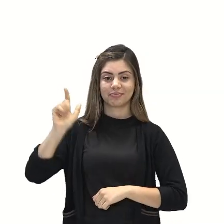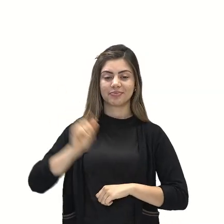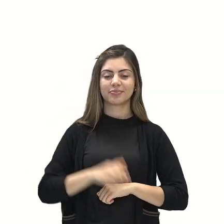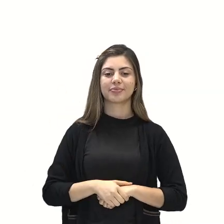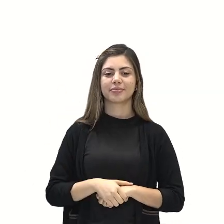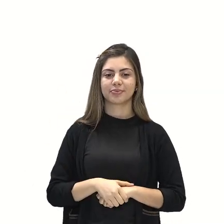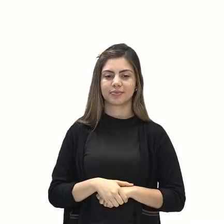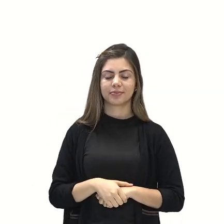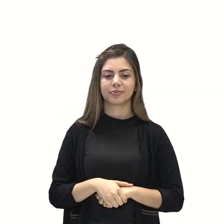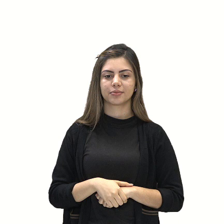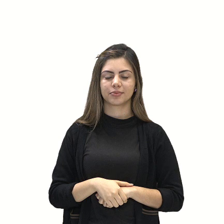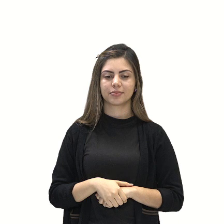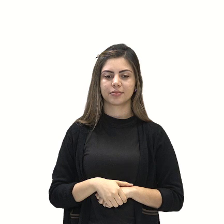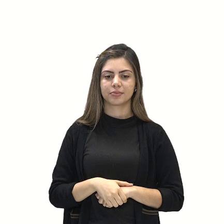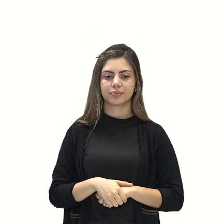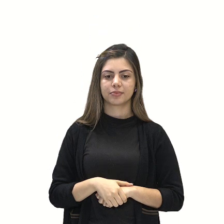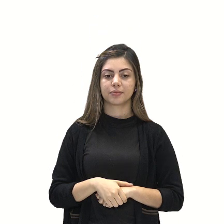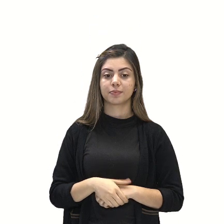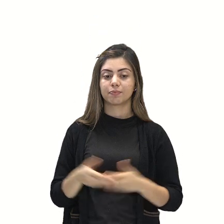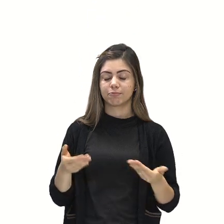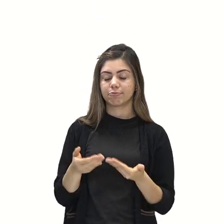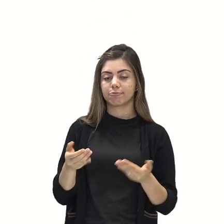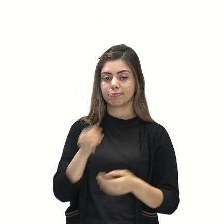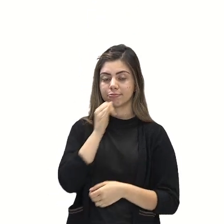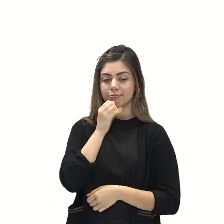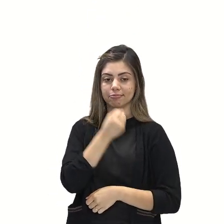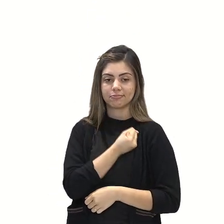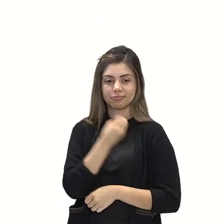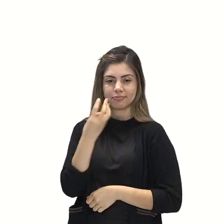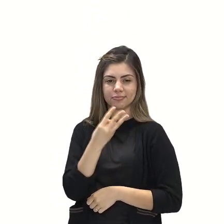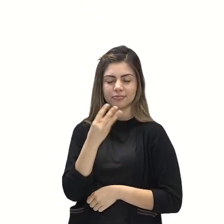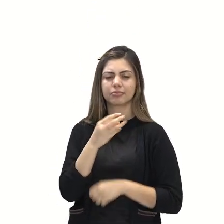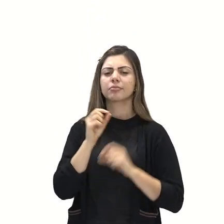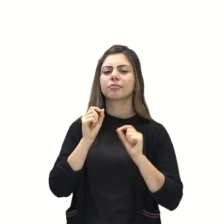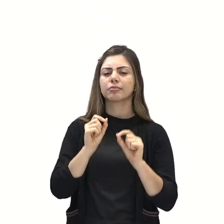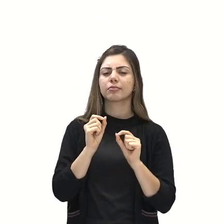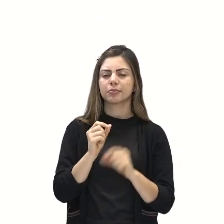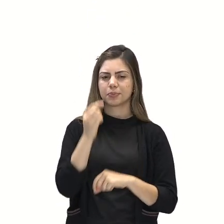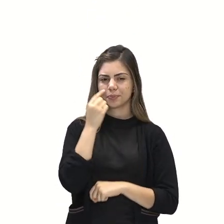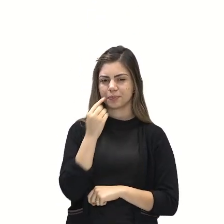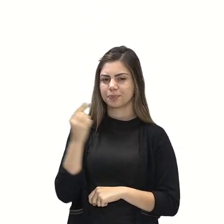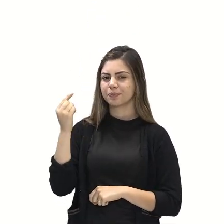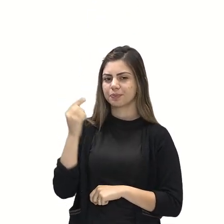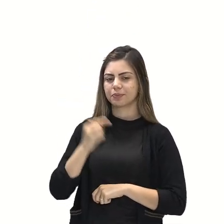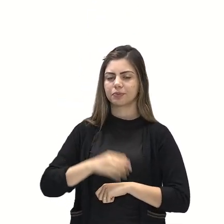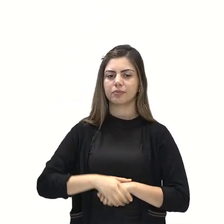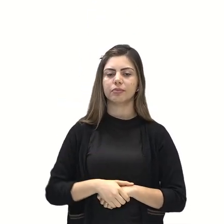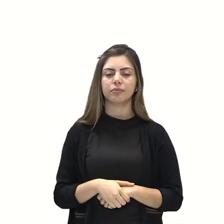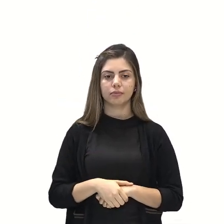só. Então vamos ao exemplo 3. No exemplo 3, olha só.